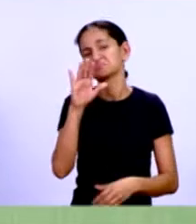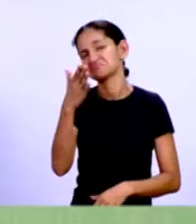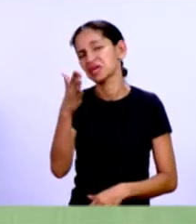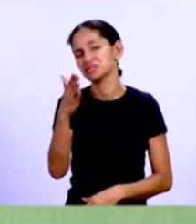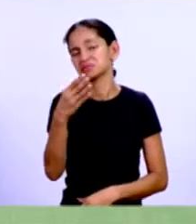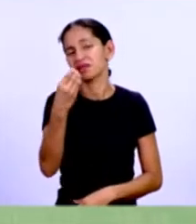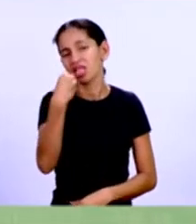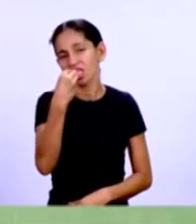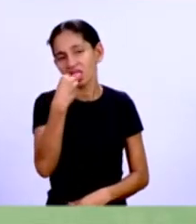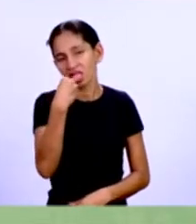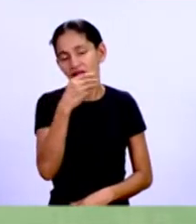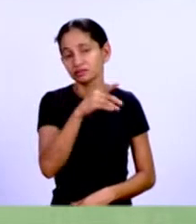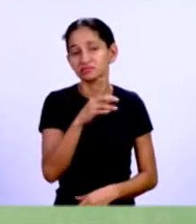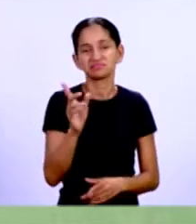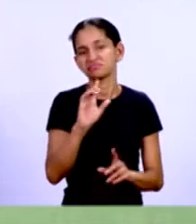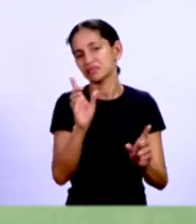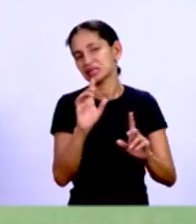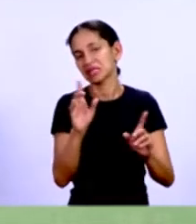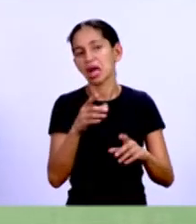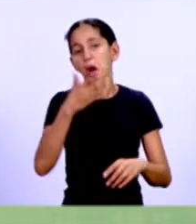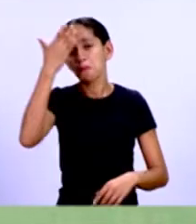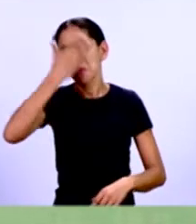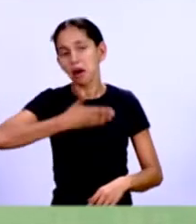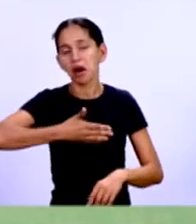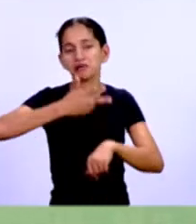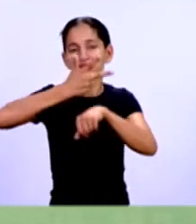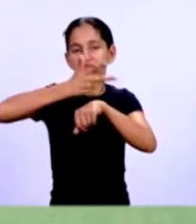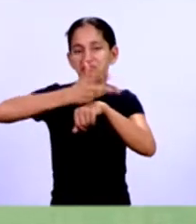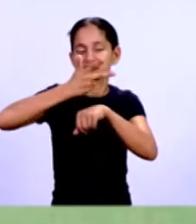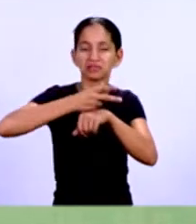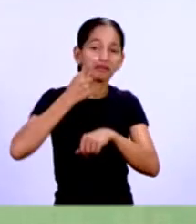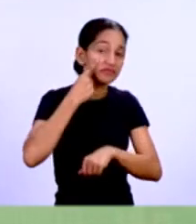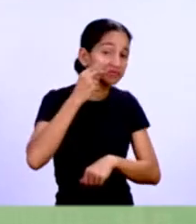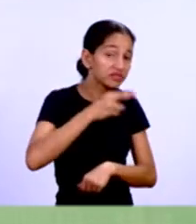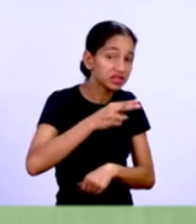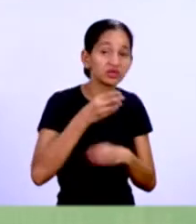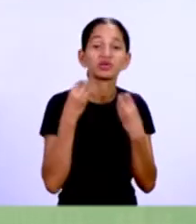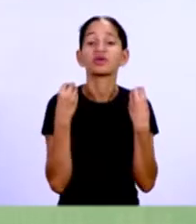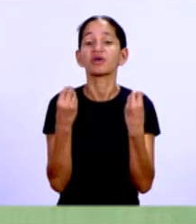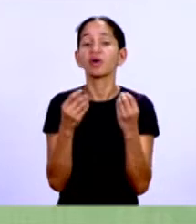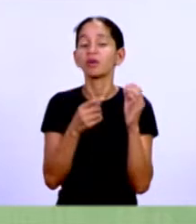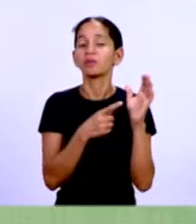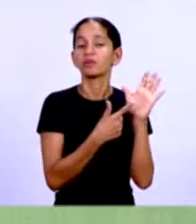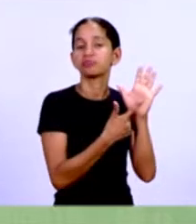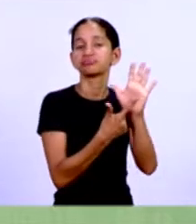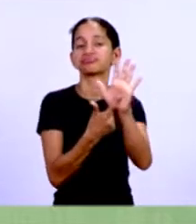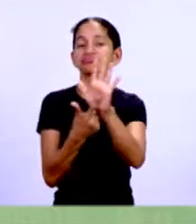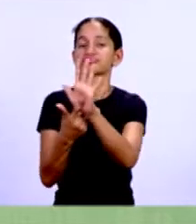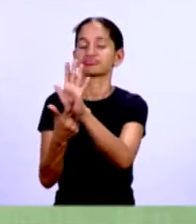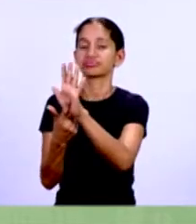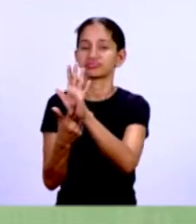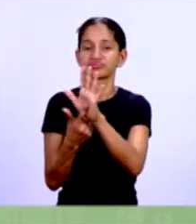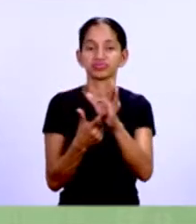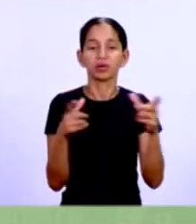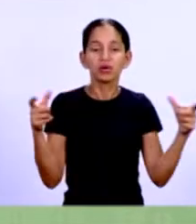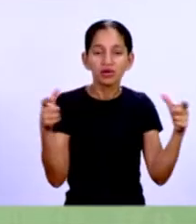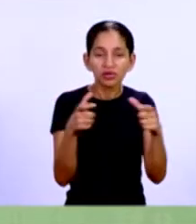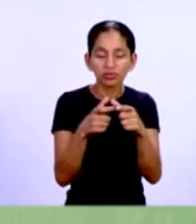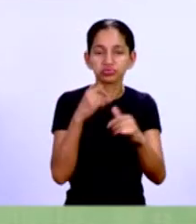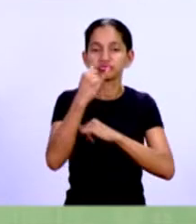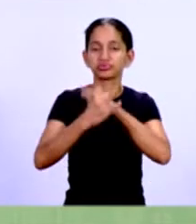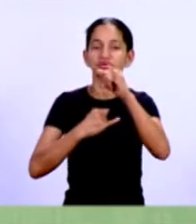pessoa pode até encontrar, mas ela não vai ter como falar isso para os outros. Isso aí não vai ter como ser divulgado. Minha cidade tem pouca internet, o pessoal